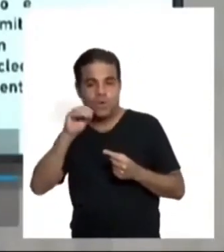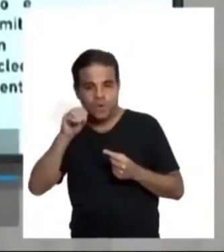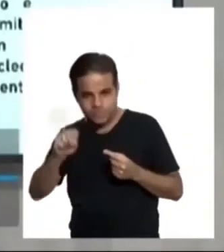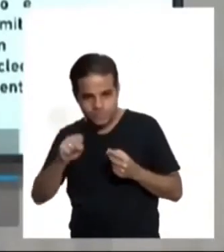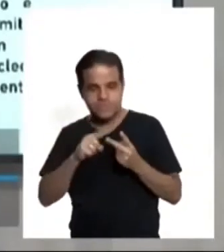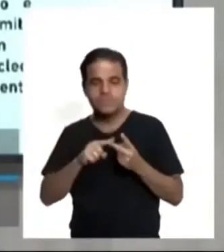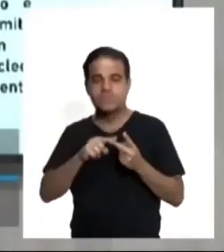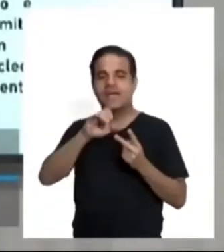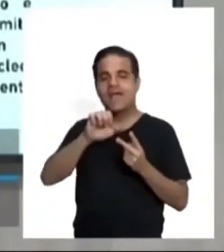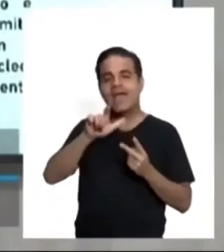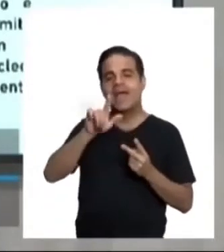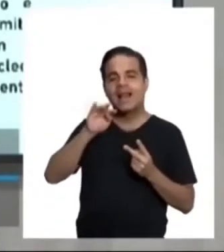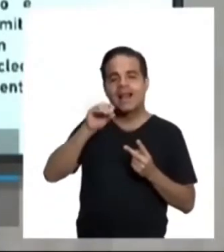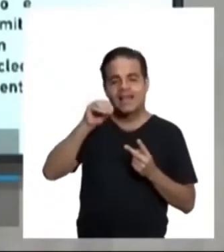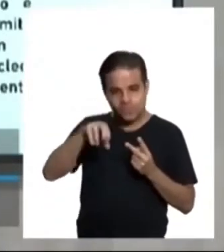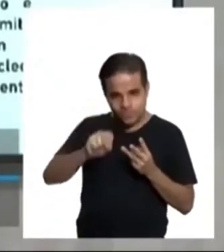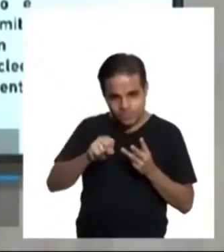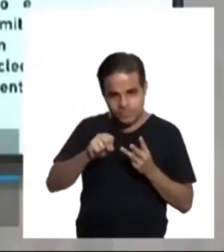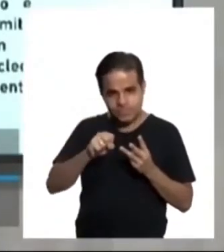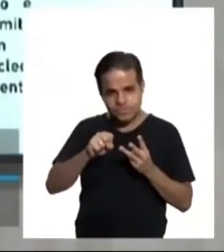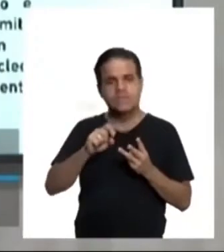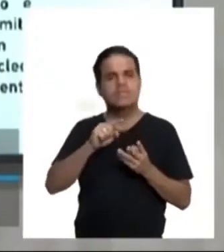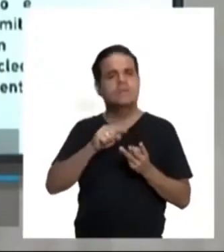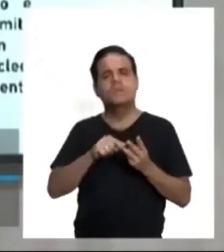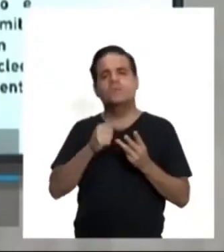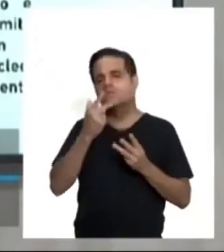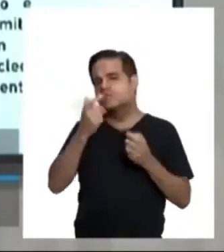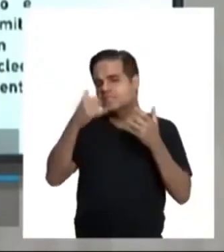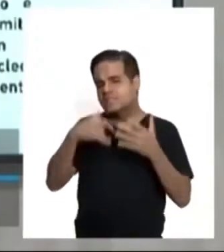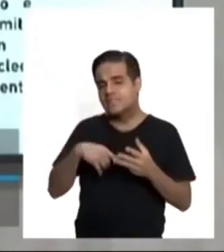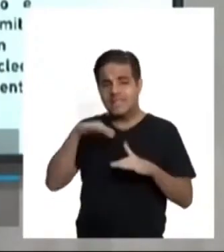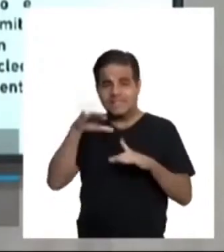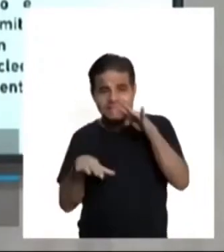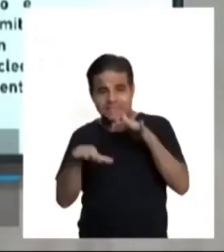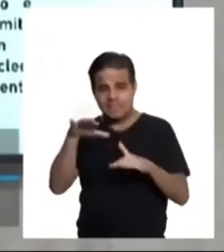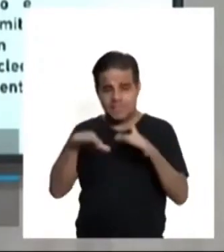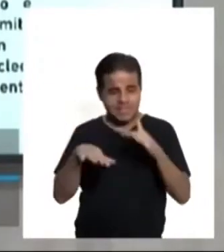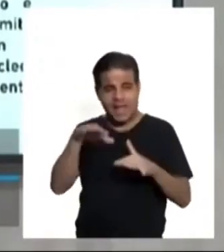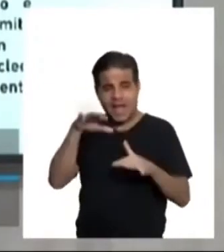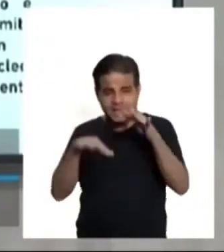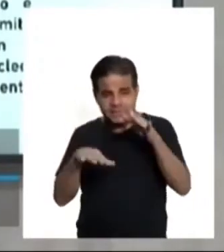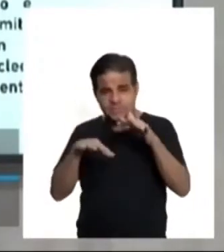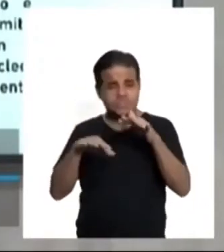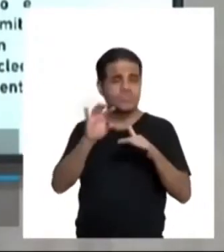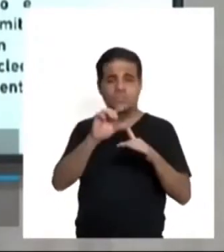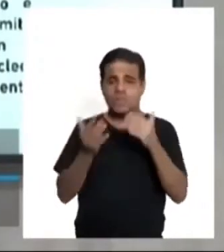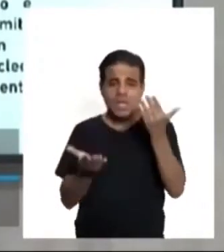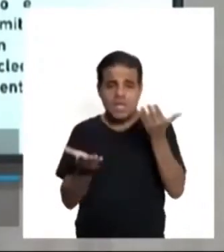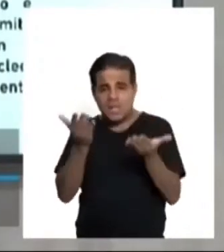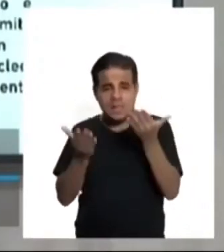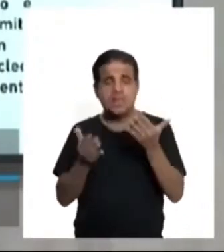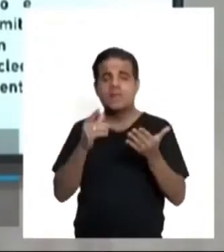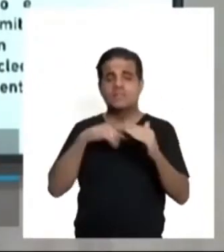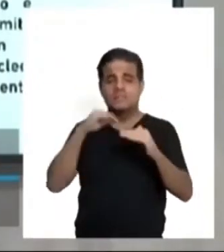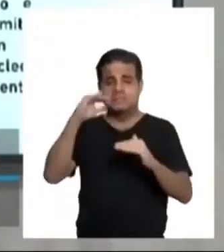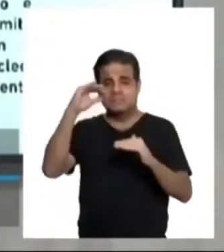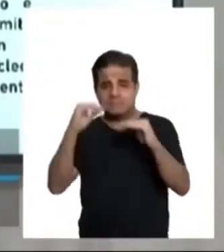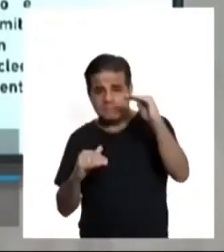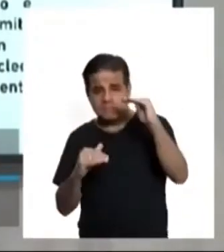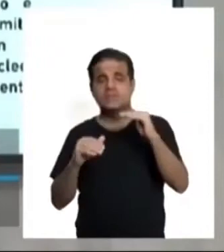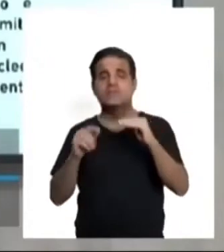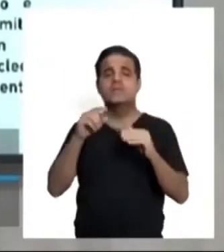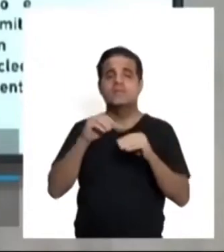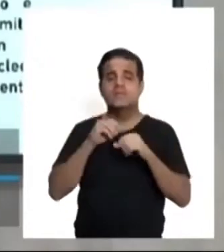E a eletrosfera é formado de elétrons. Quando você tem instabilidade eletrosférica, você tem uma instabilidade